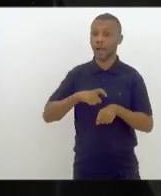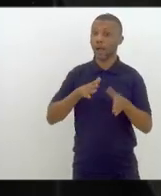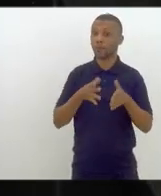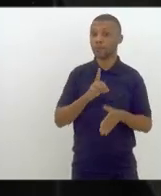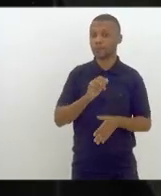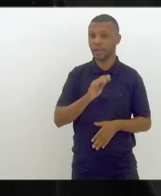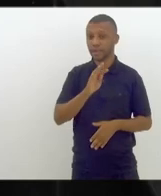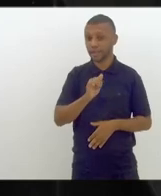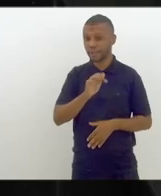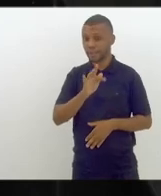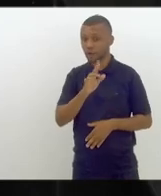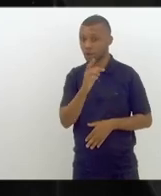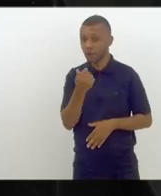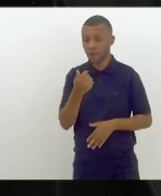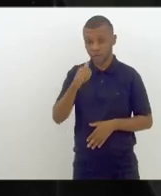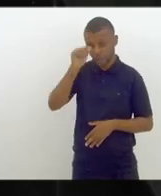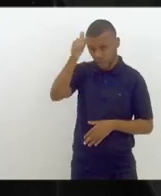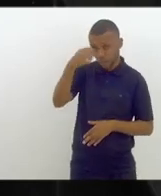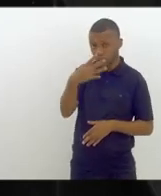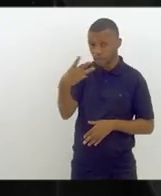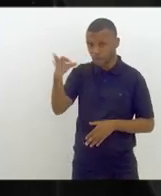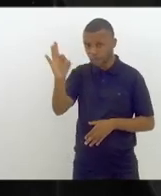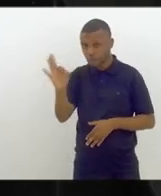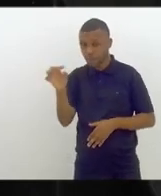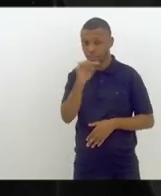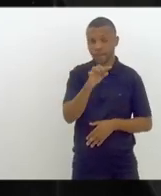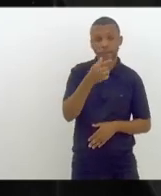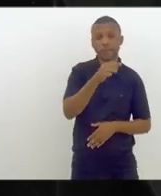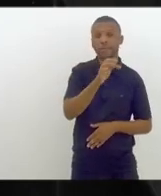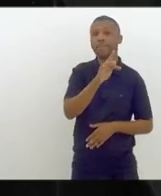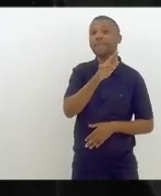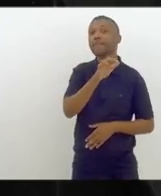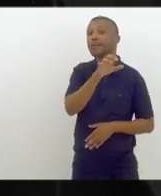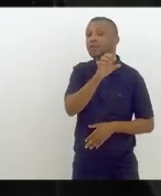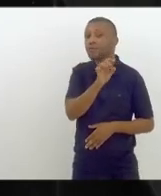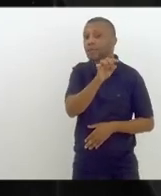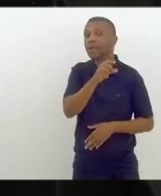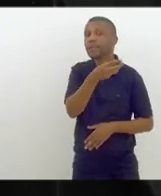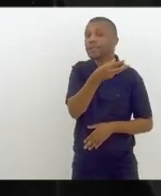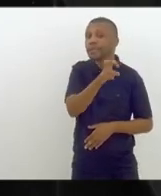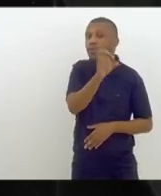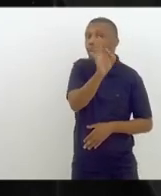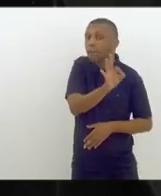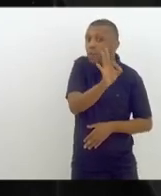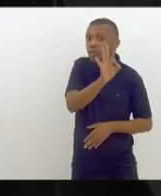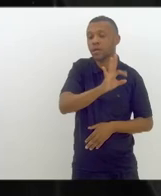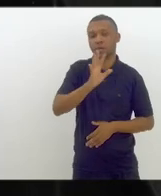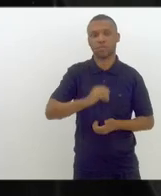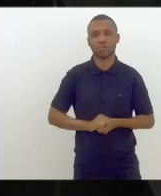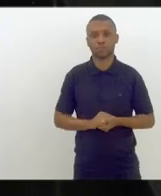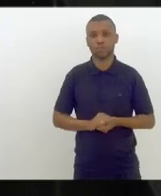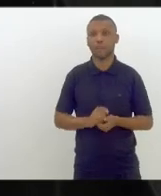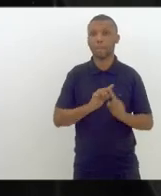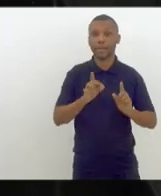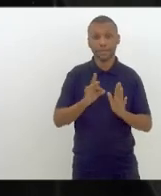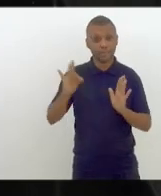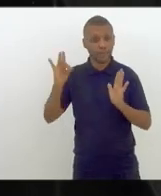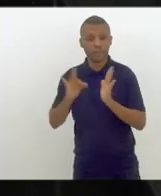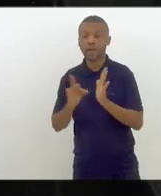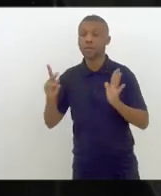que Castro teria 44% e Marcelo Frouxo teria 35%. A realidade foi